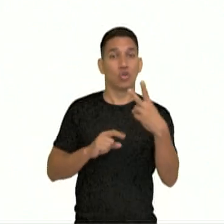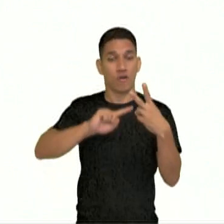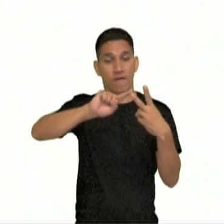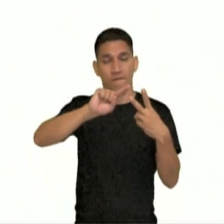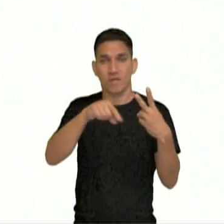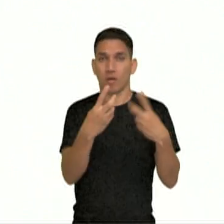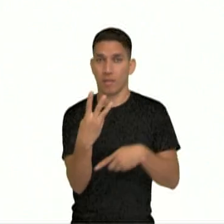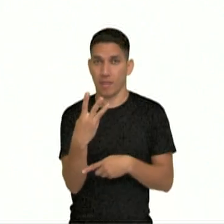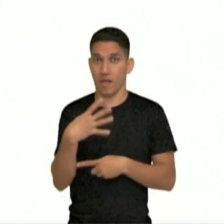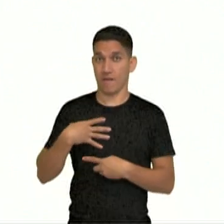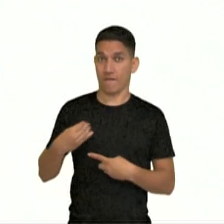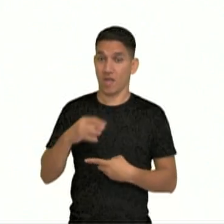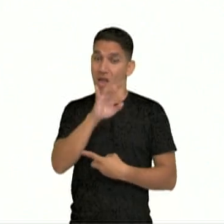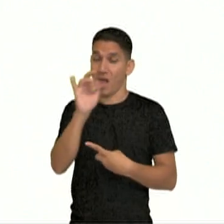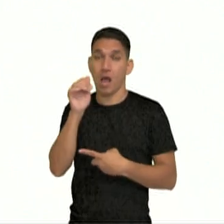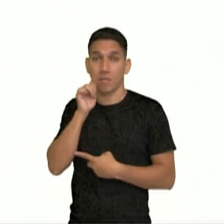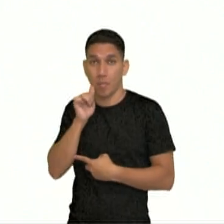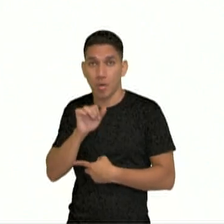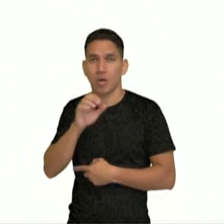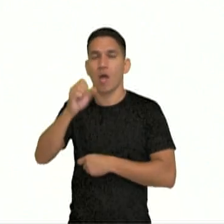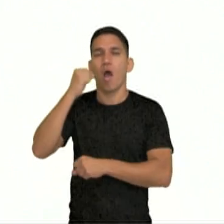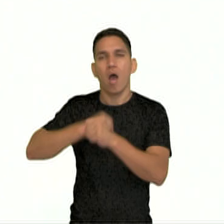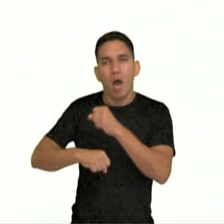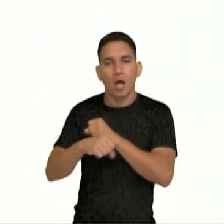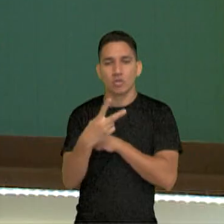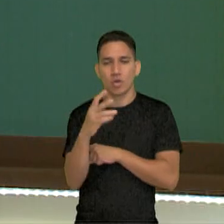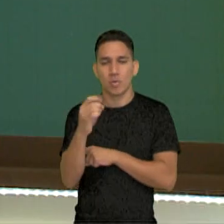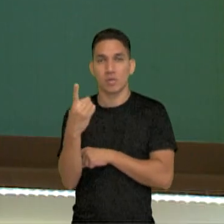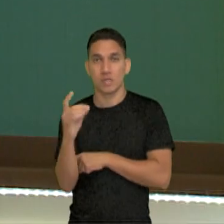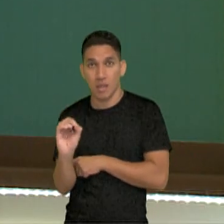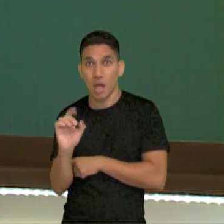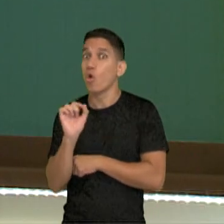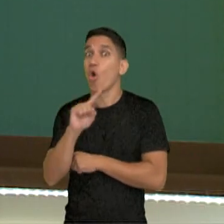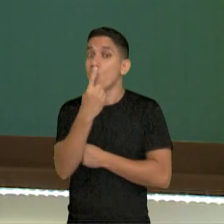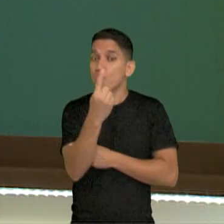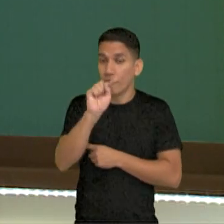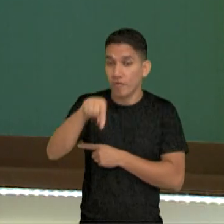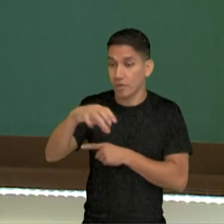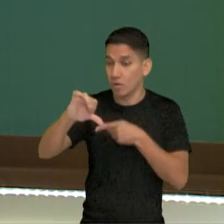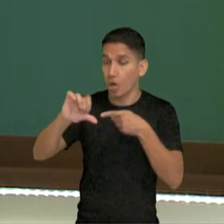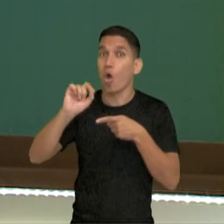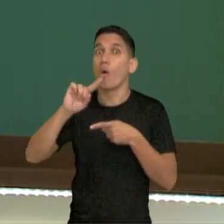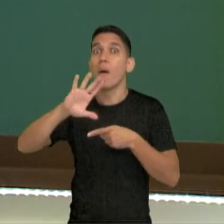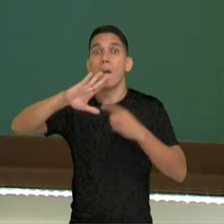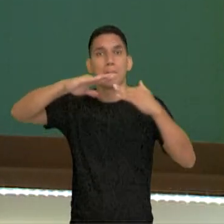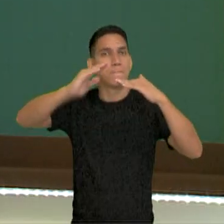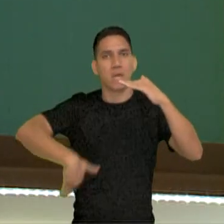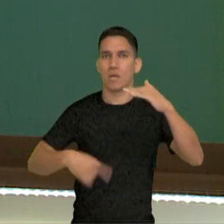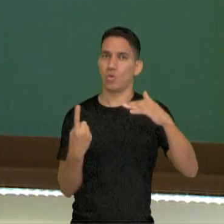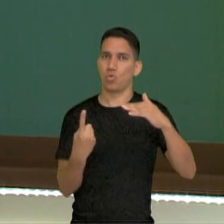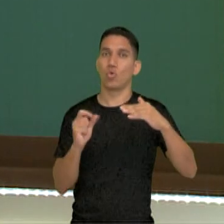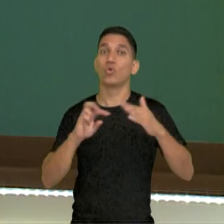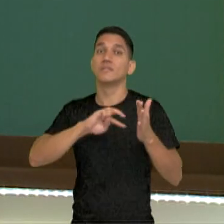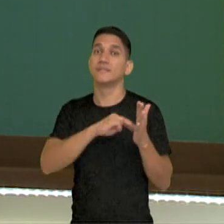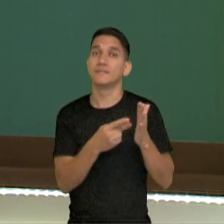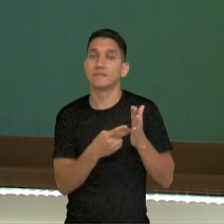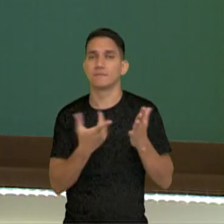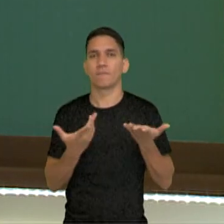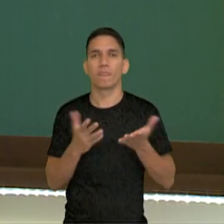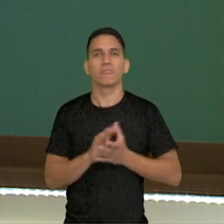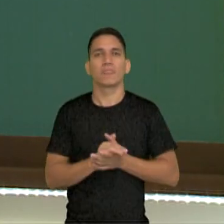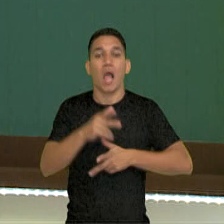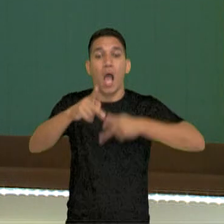2,3 filhos por mulher e em 2010 1,9. Quando é menos de 1, pessoal, quer dizer que